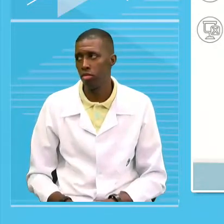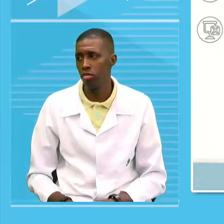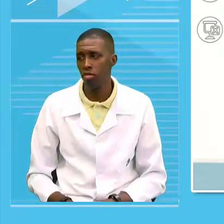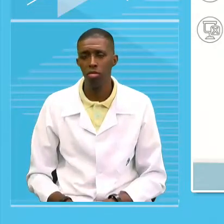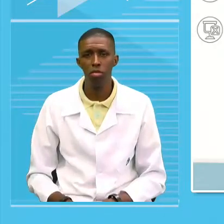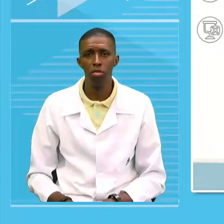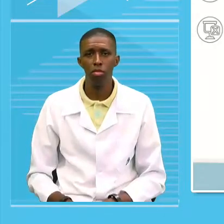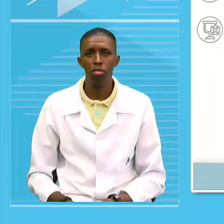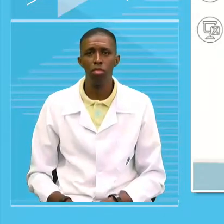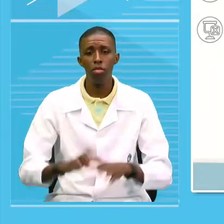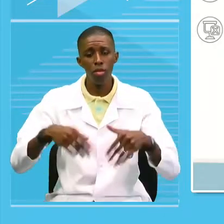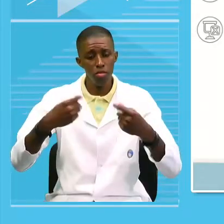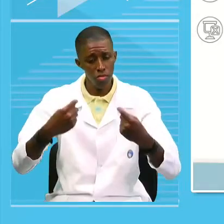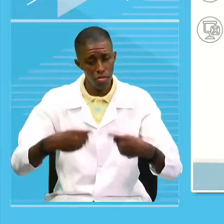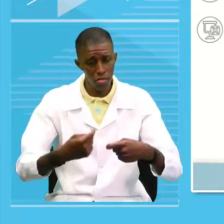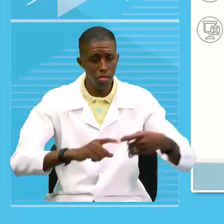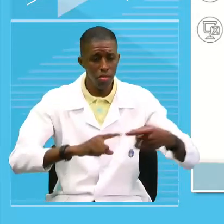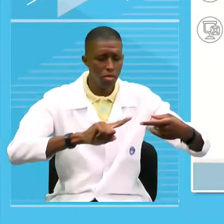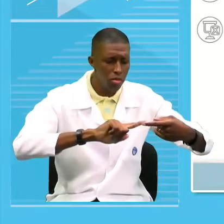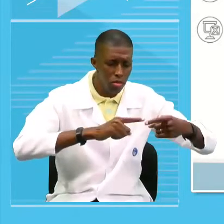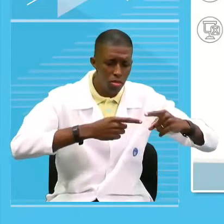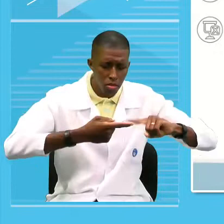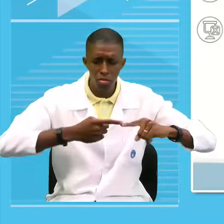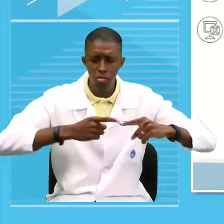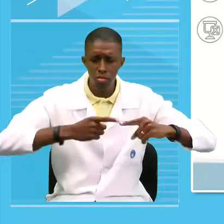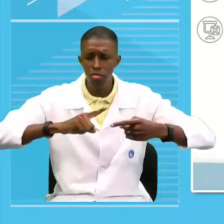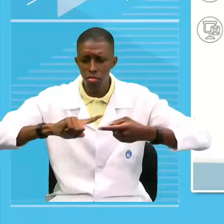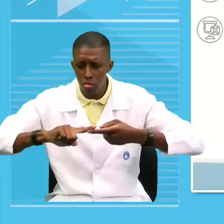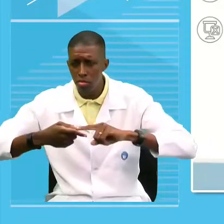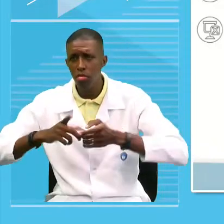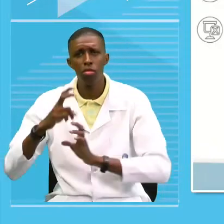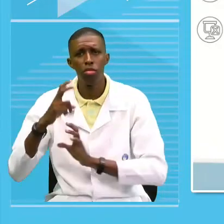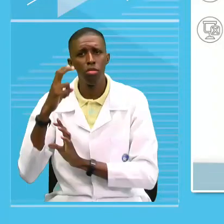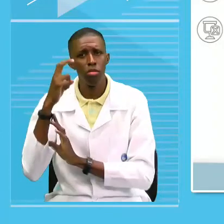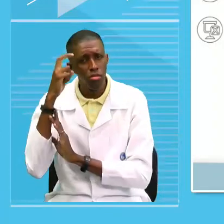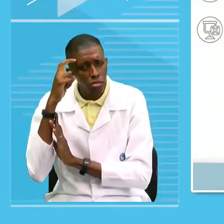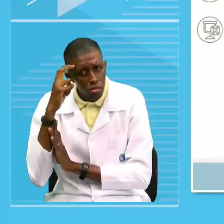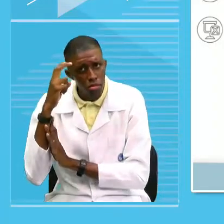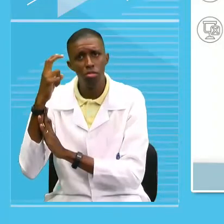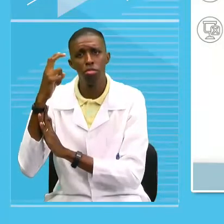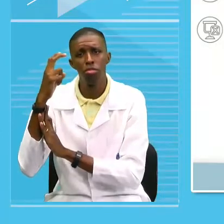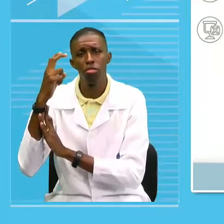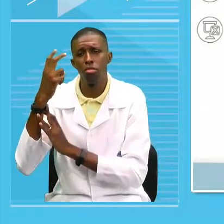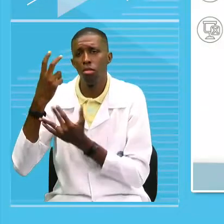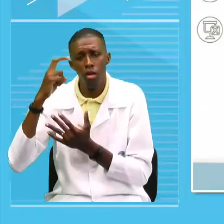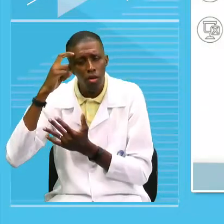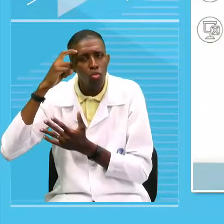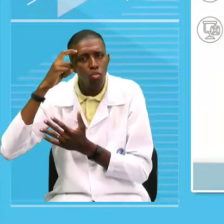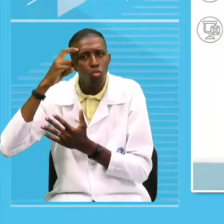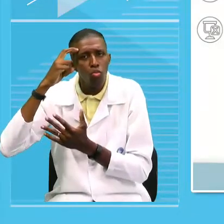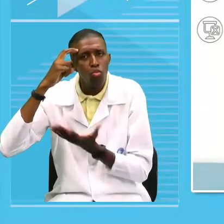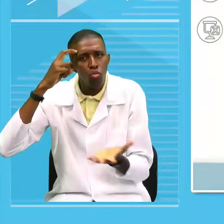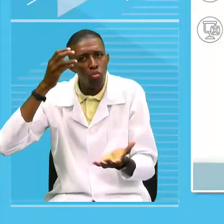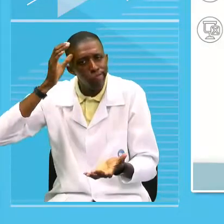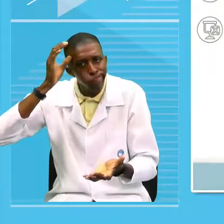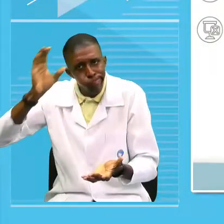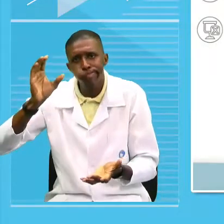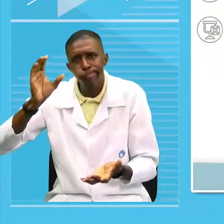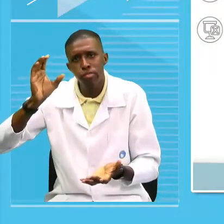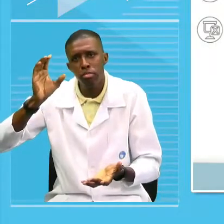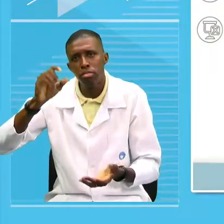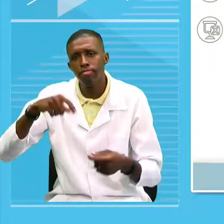com a possibilidade de trabalhar em profundidade os componentes curriculares por meio do